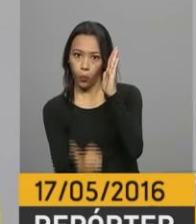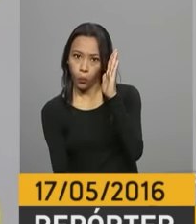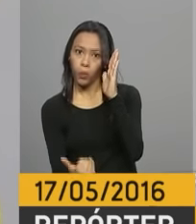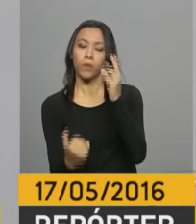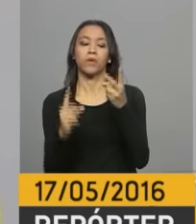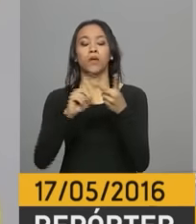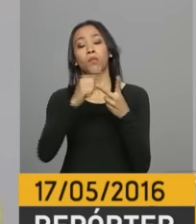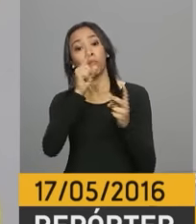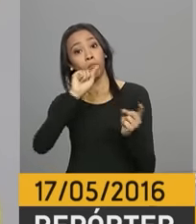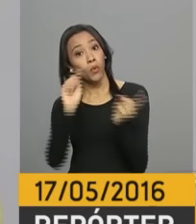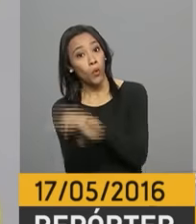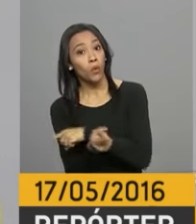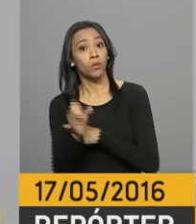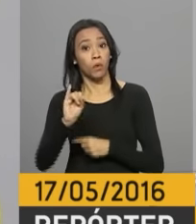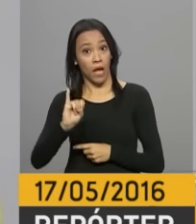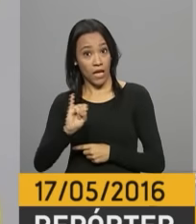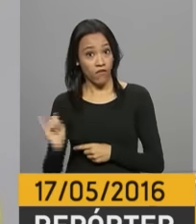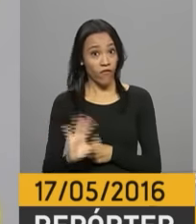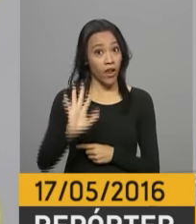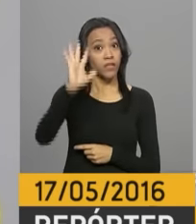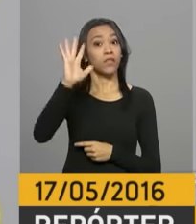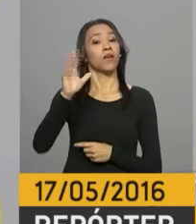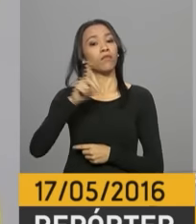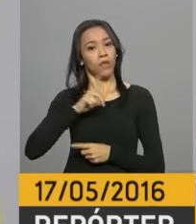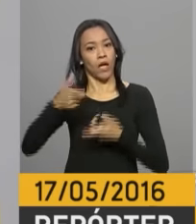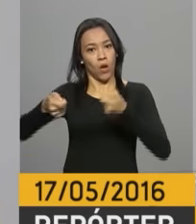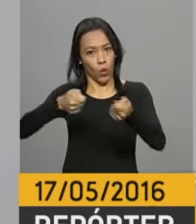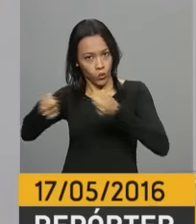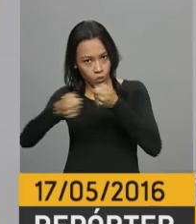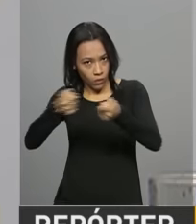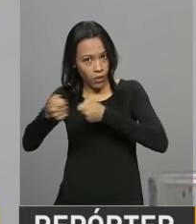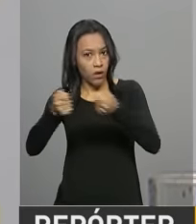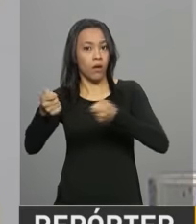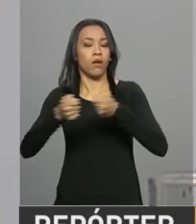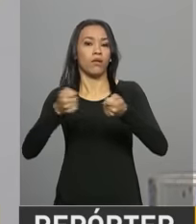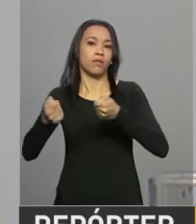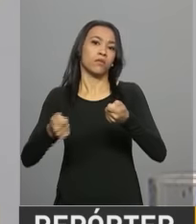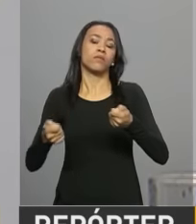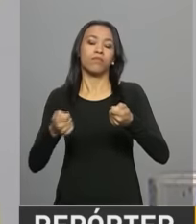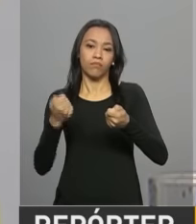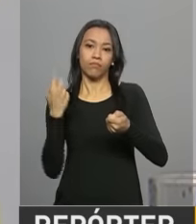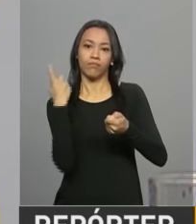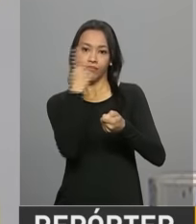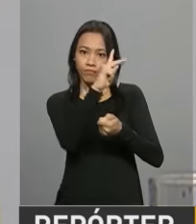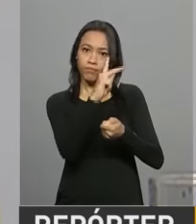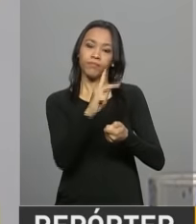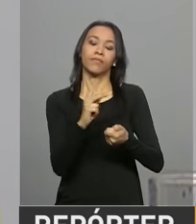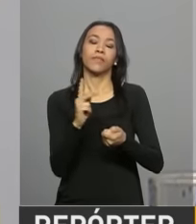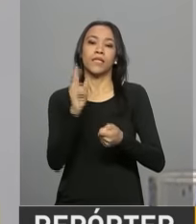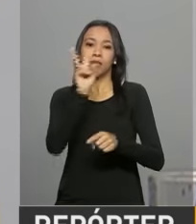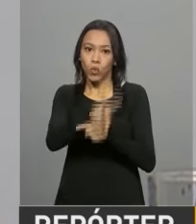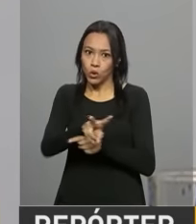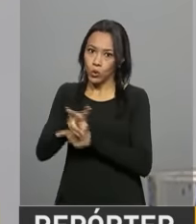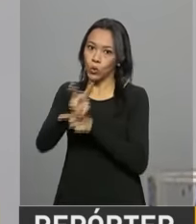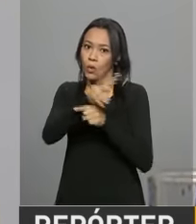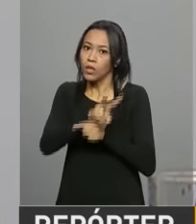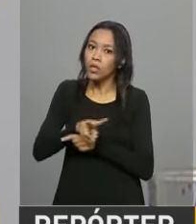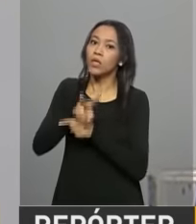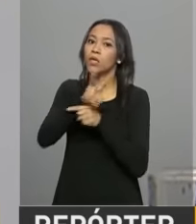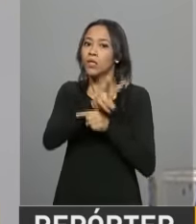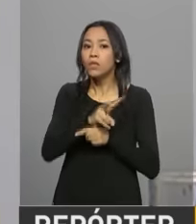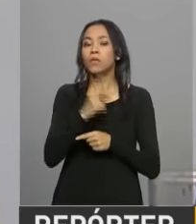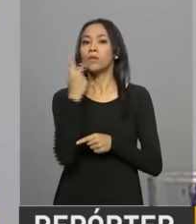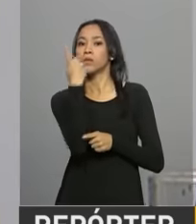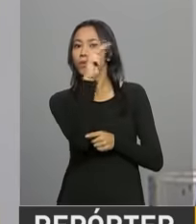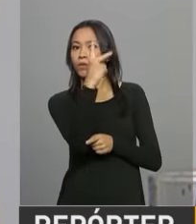a inflação ainda mantém sob controle. Existem dois tipos de preocupação, vamos estar monitorando, que é, de um